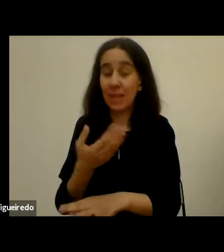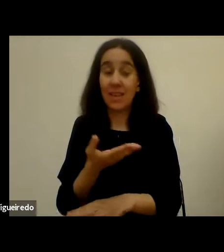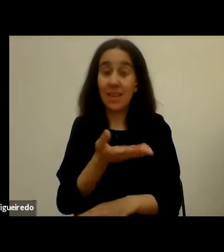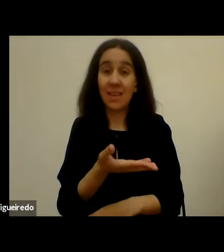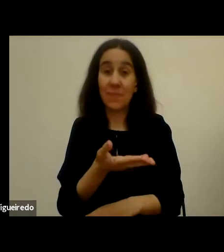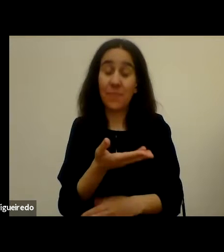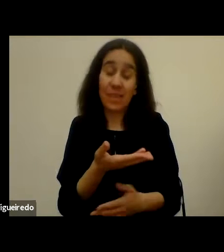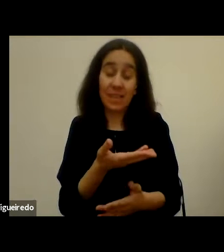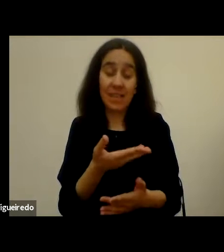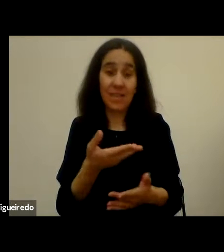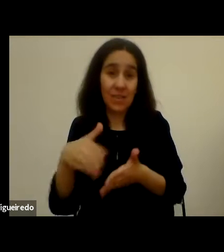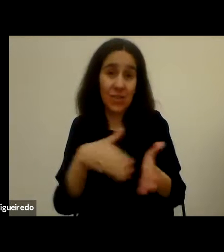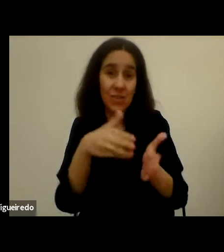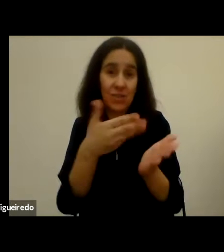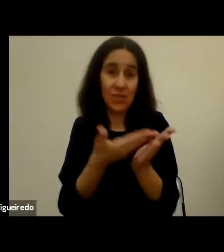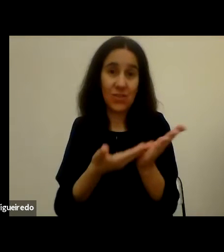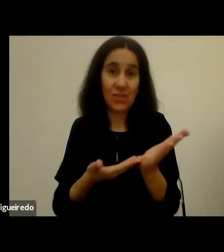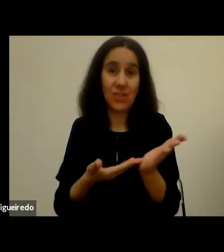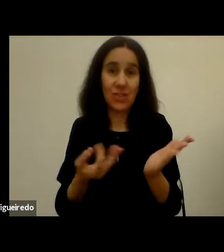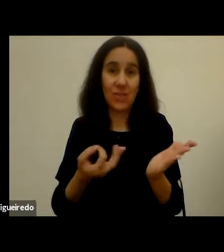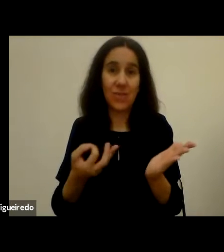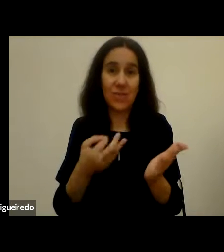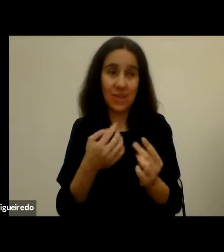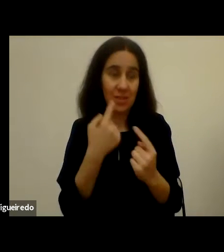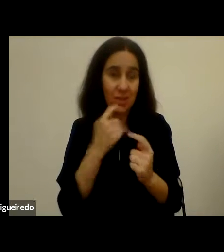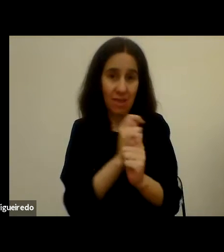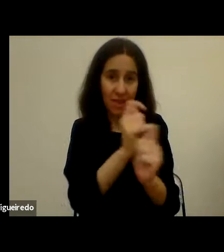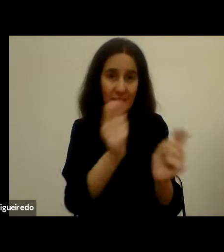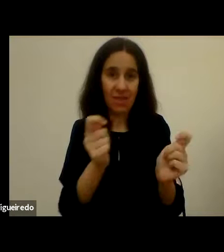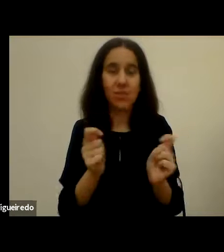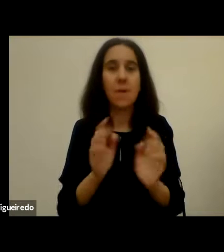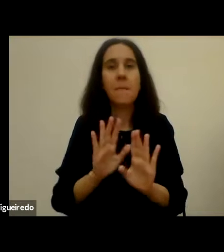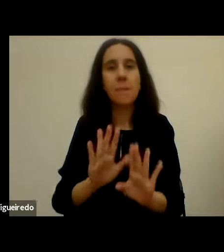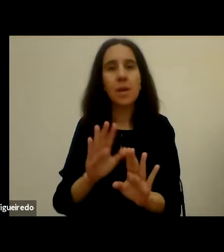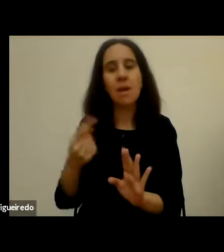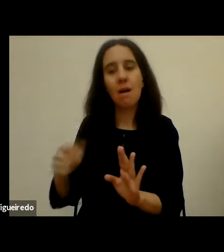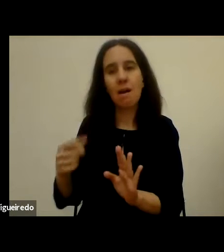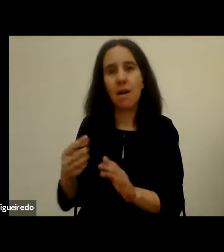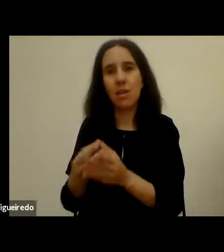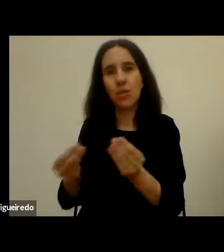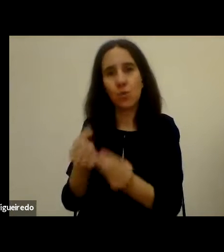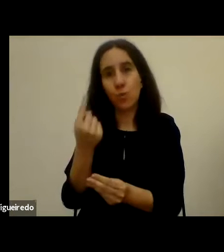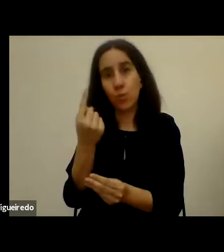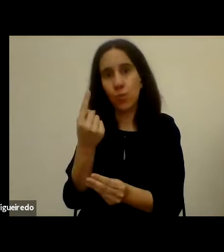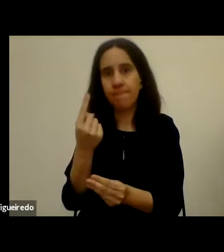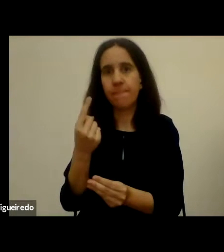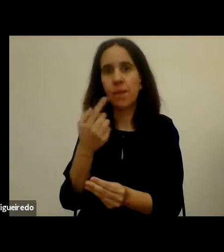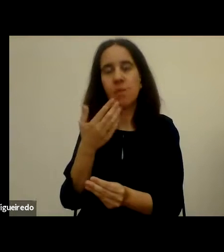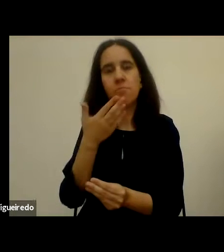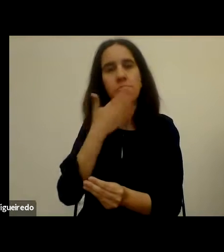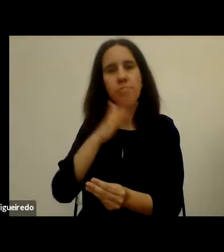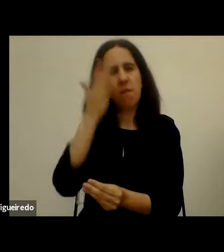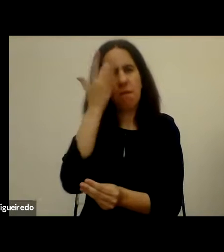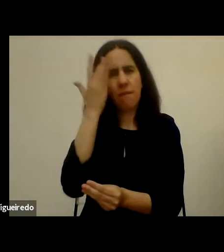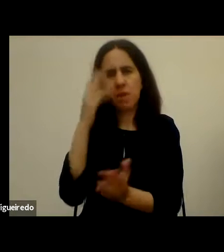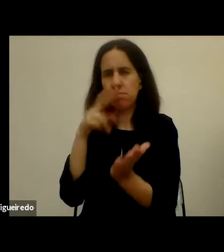que estas próprias orientações que são dadas, mas temos aqui um instrumento bastante fácil de